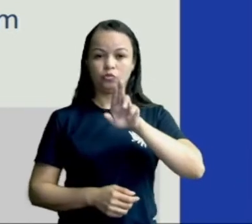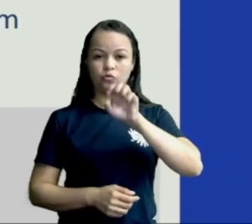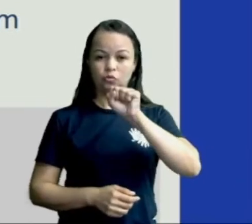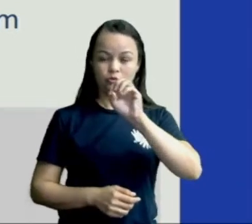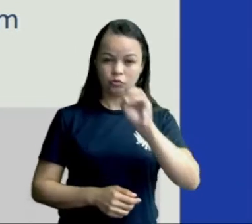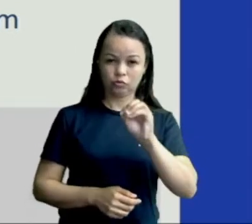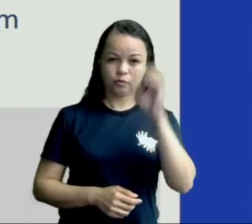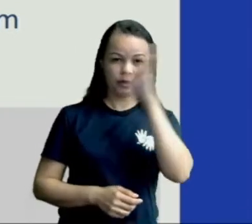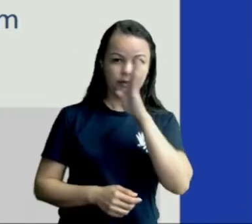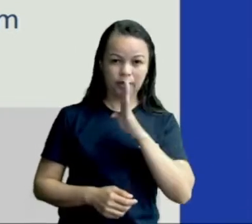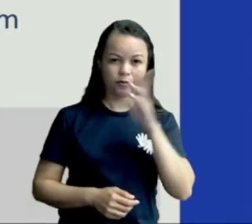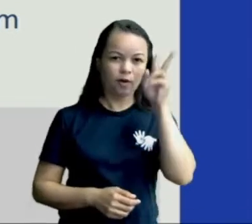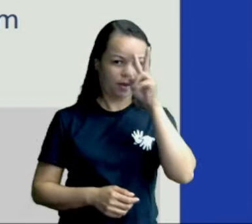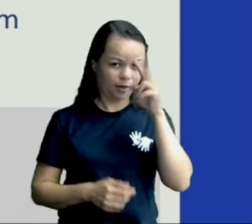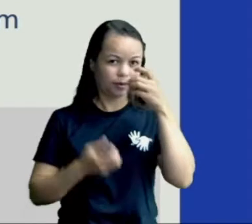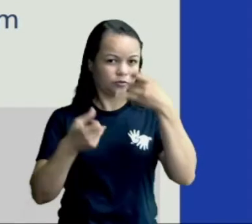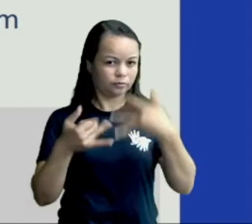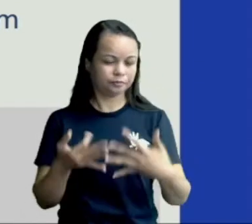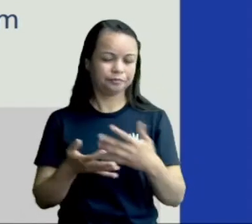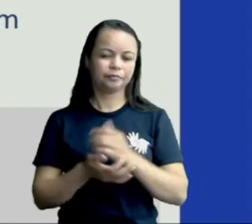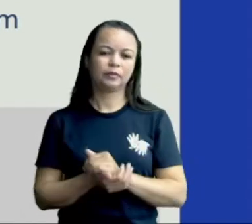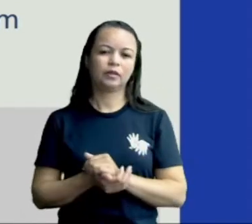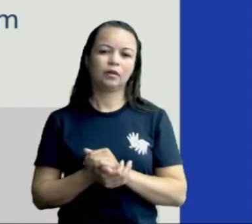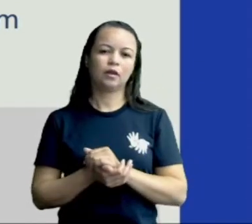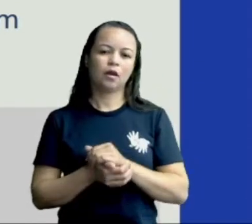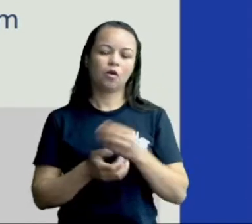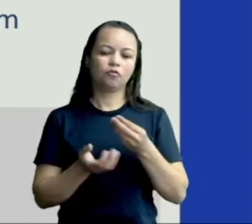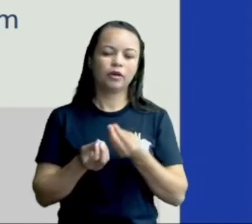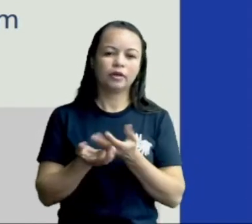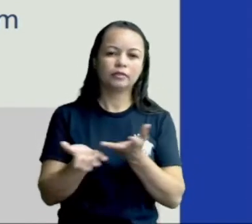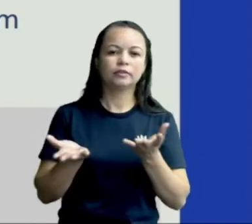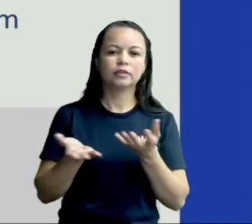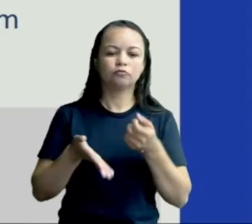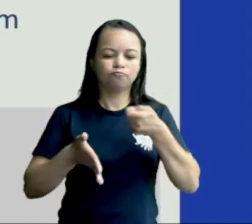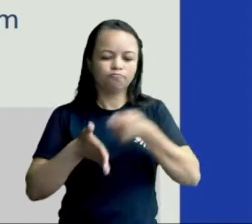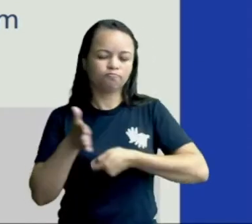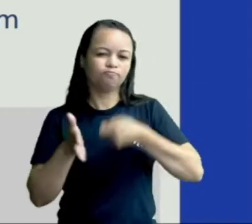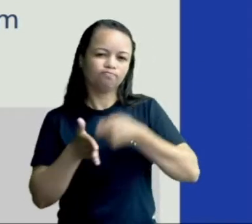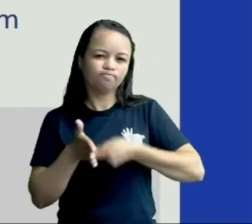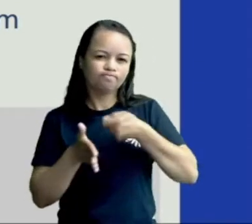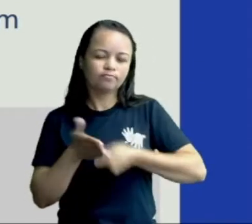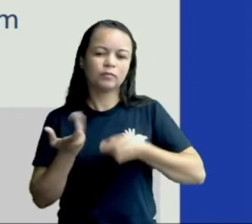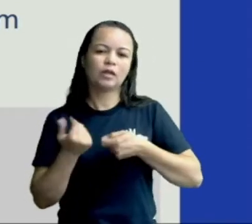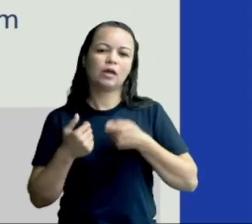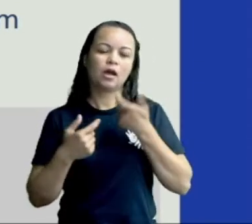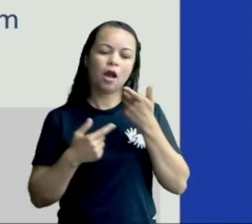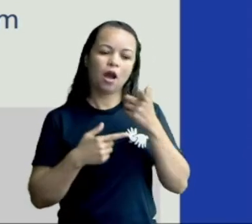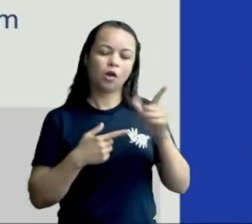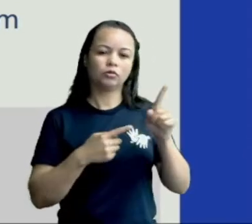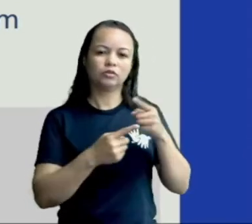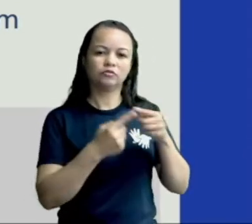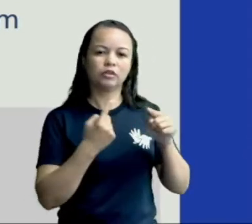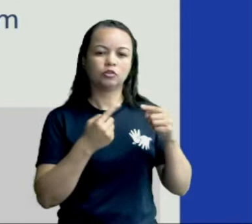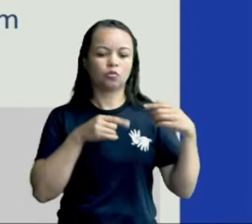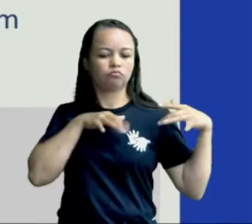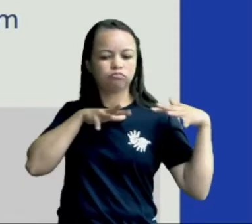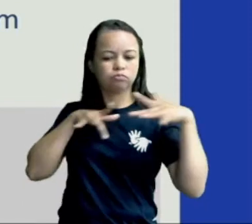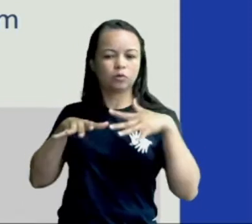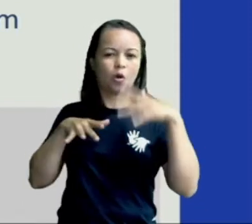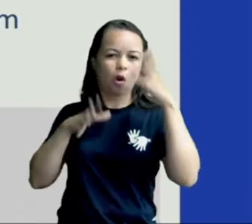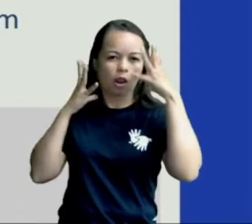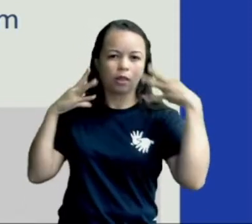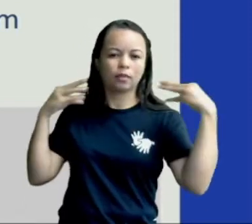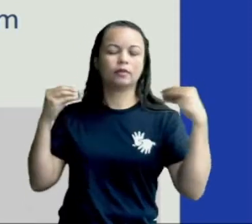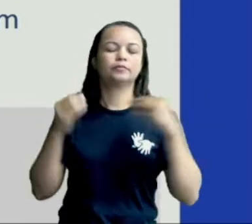lembra que eu expliquei? Ofereceram desde o início forte resistência aos invasores holandeses, através